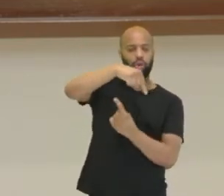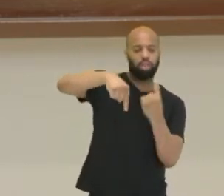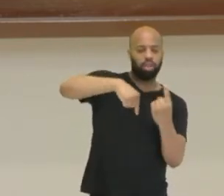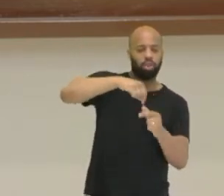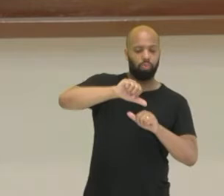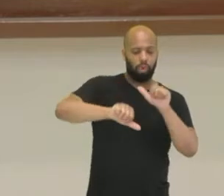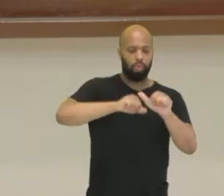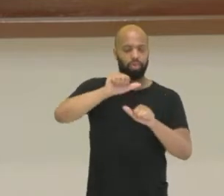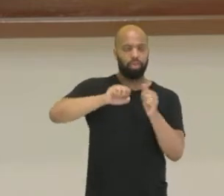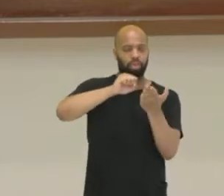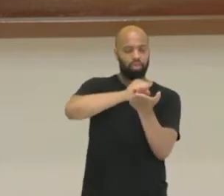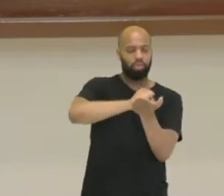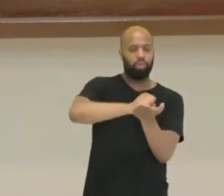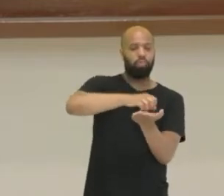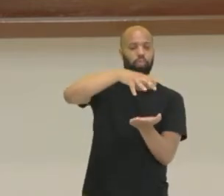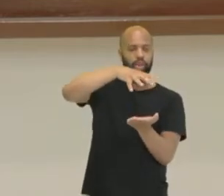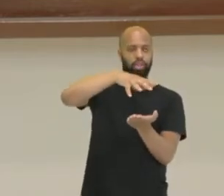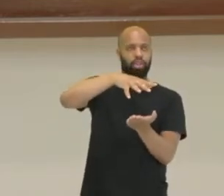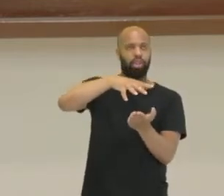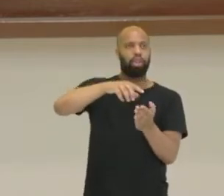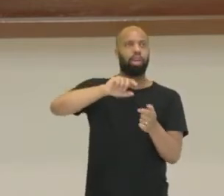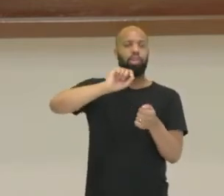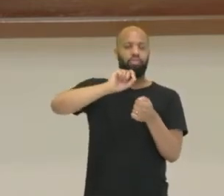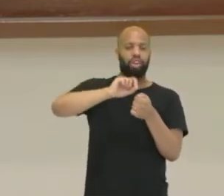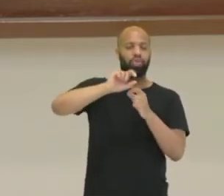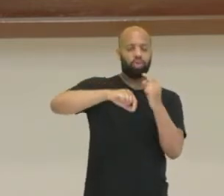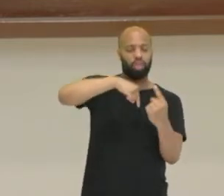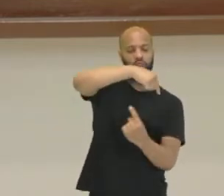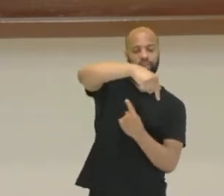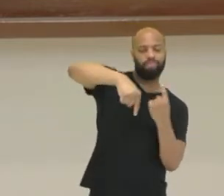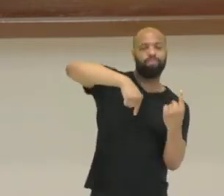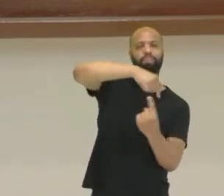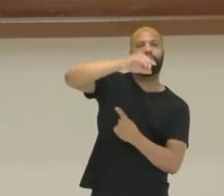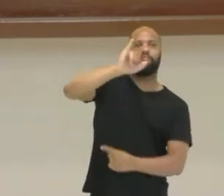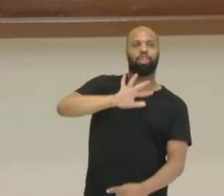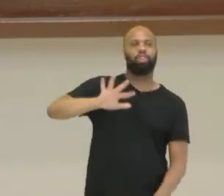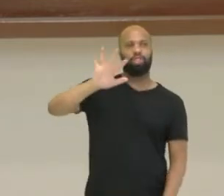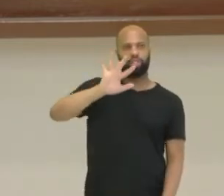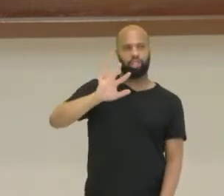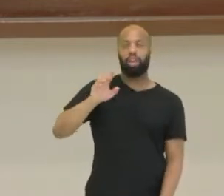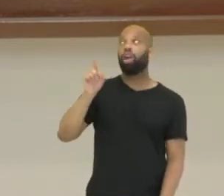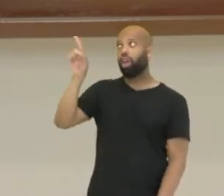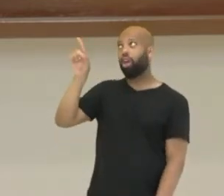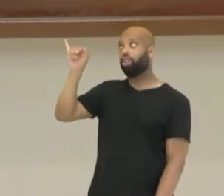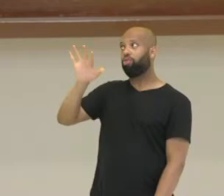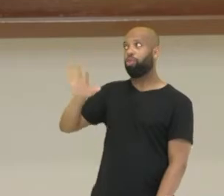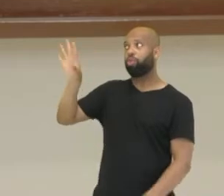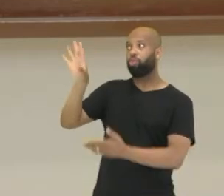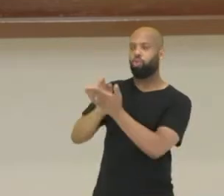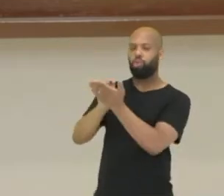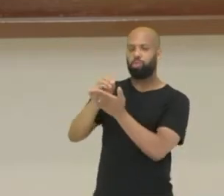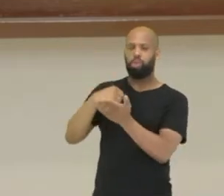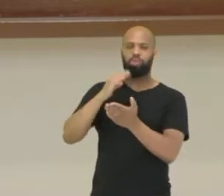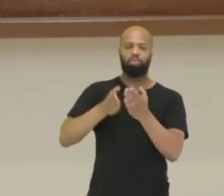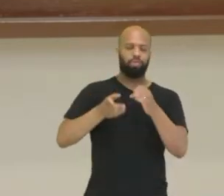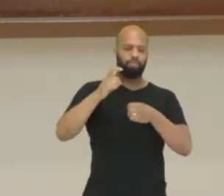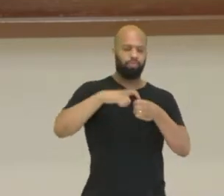transformação geométrica que consiste em rodar a figura. E por último, as informações dessa tela aqui. Eu já volto.